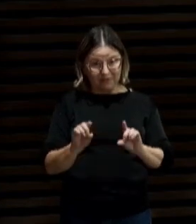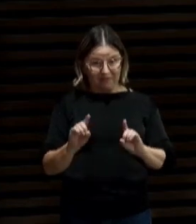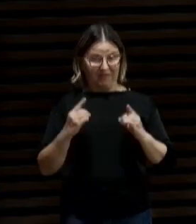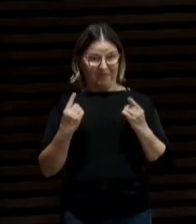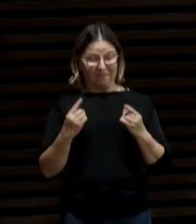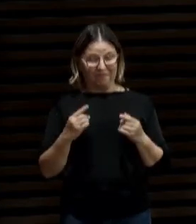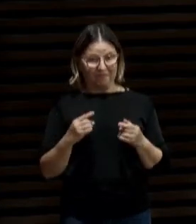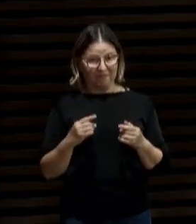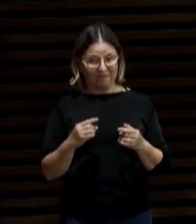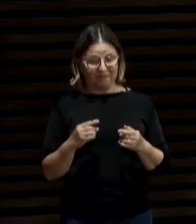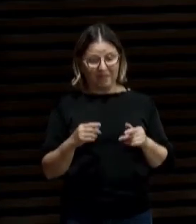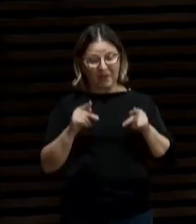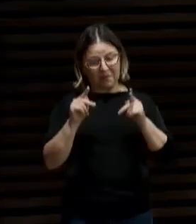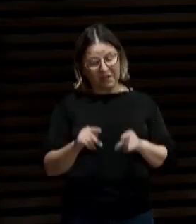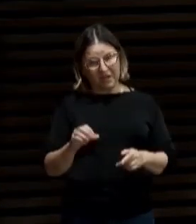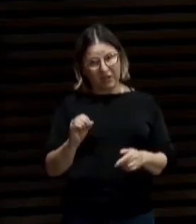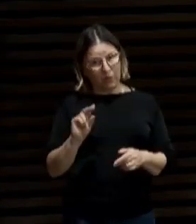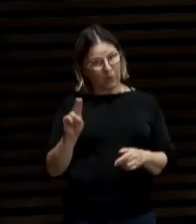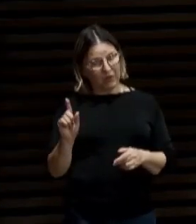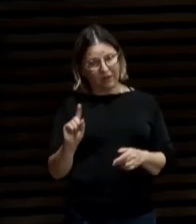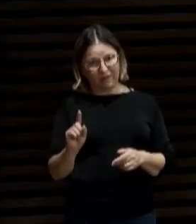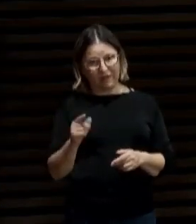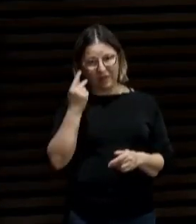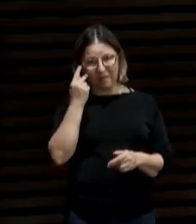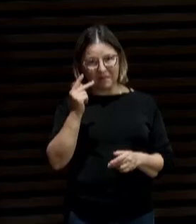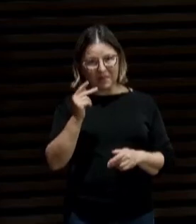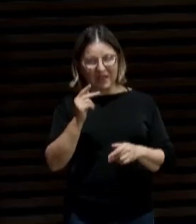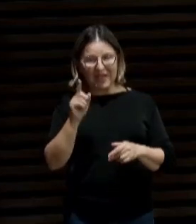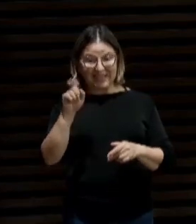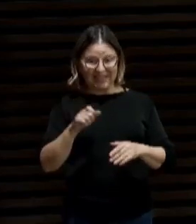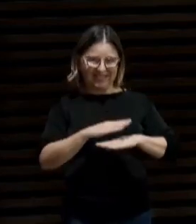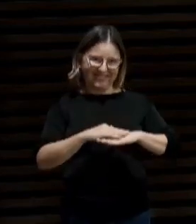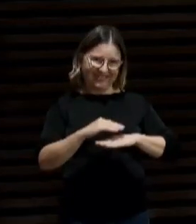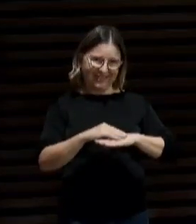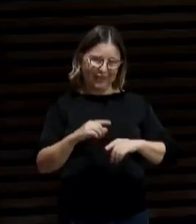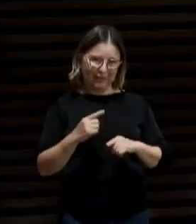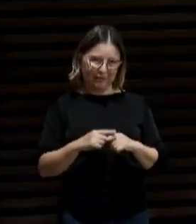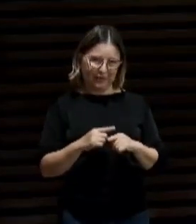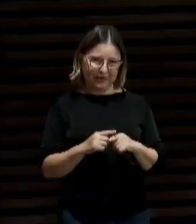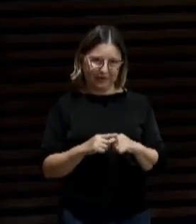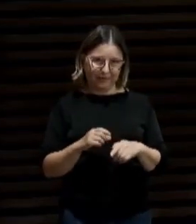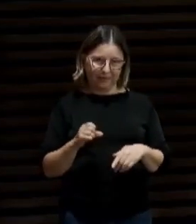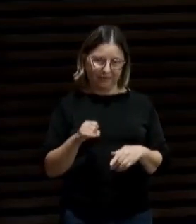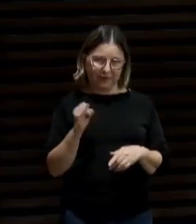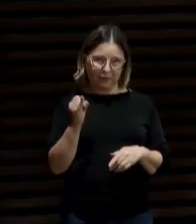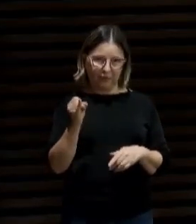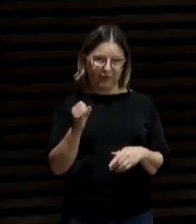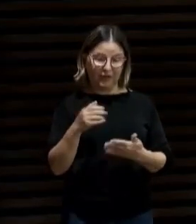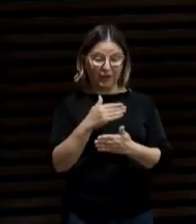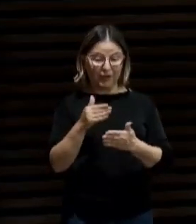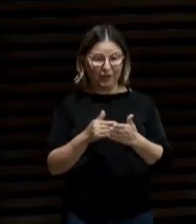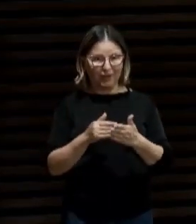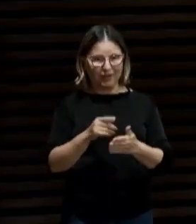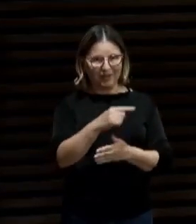quer presentes, quer ausentes, para lhe sermos agradáveis. Porque importa que todos nós compareçamos perante